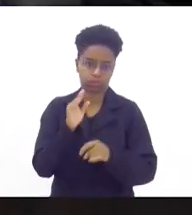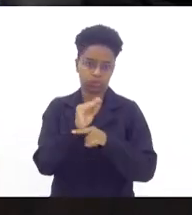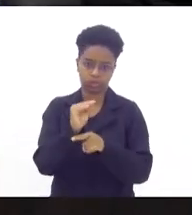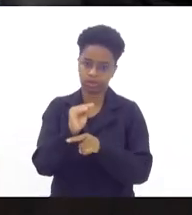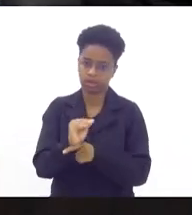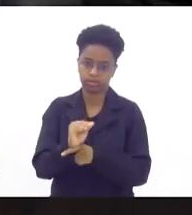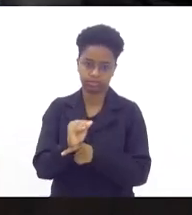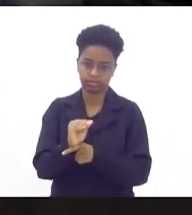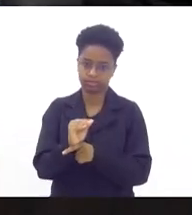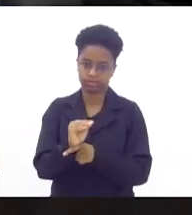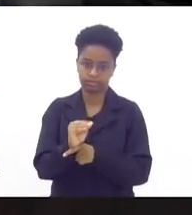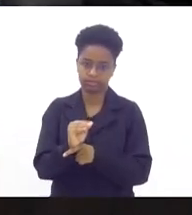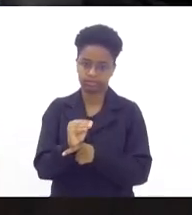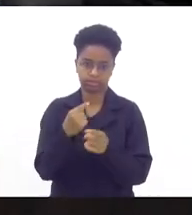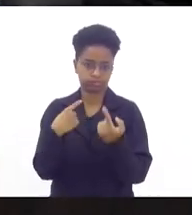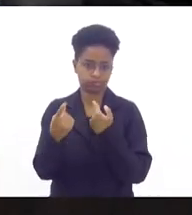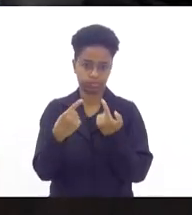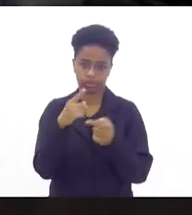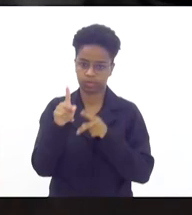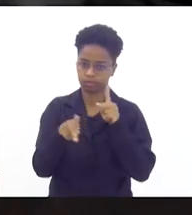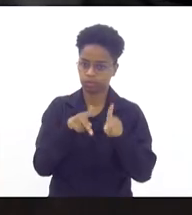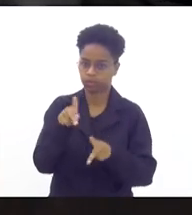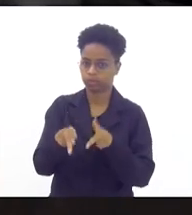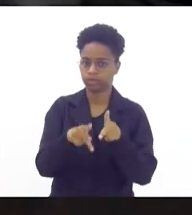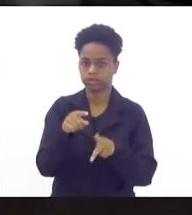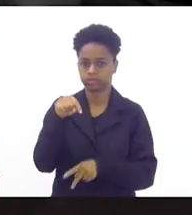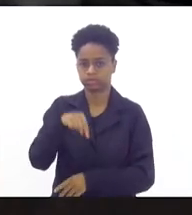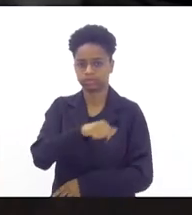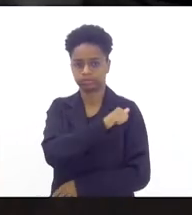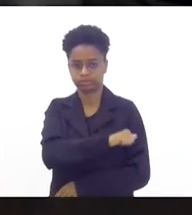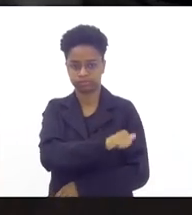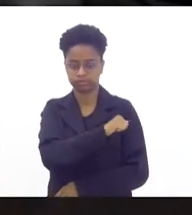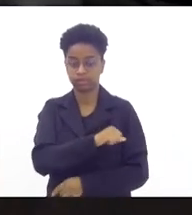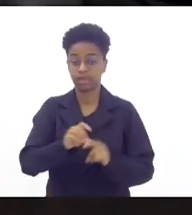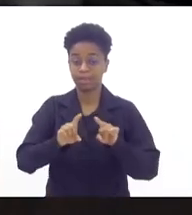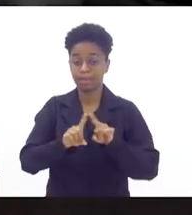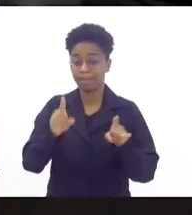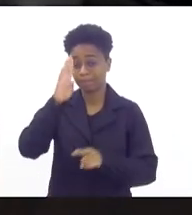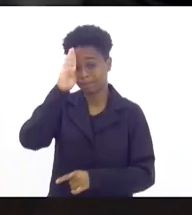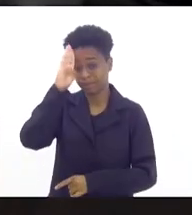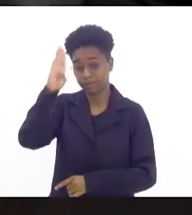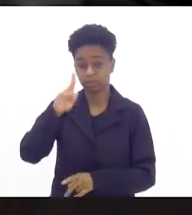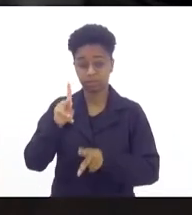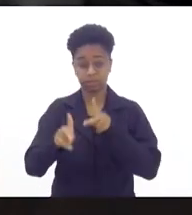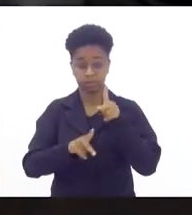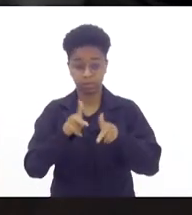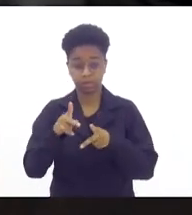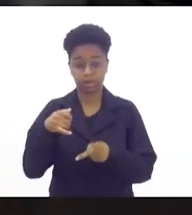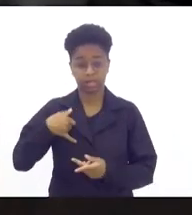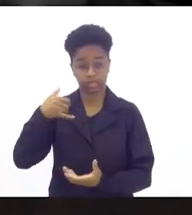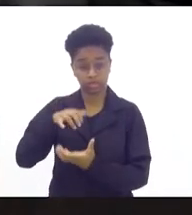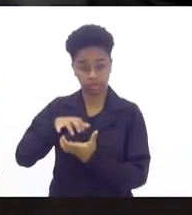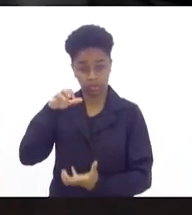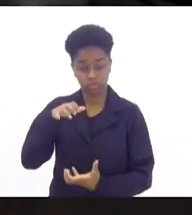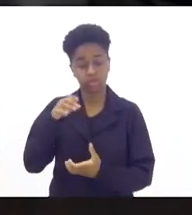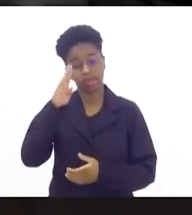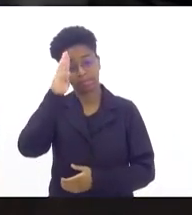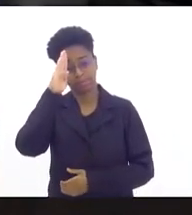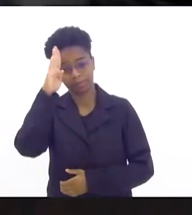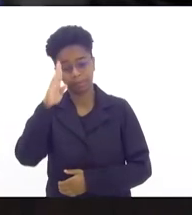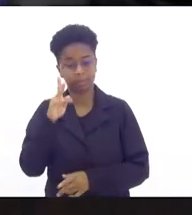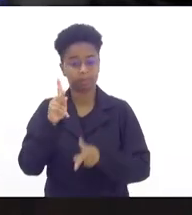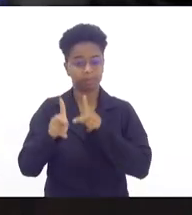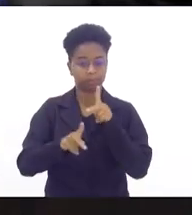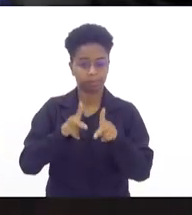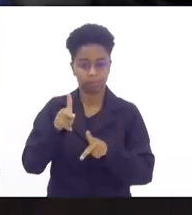minimamente do ir e vir da população carioca principalmente da população idosa principalmente da